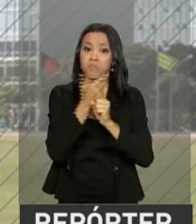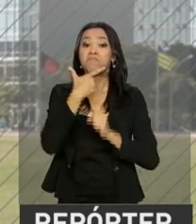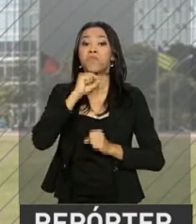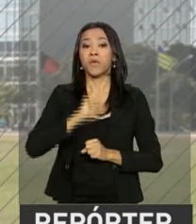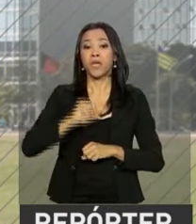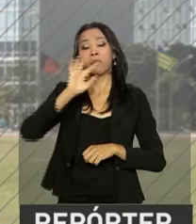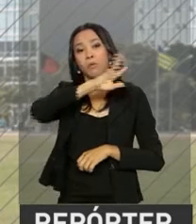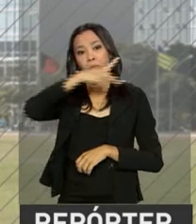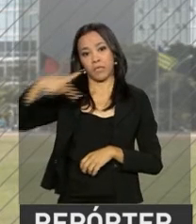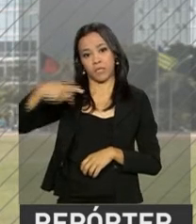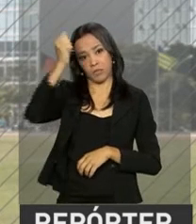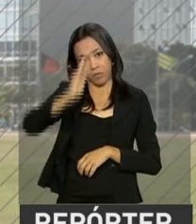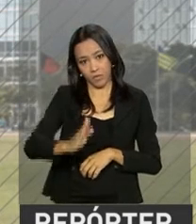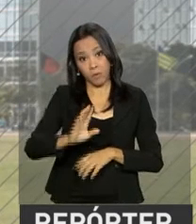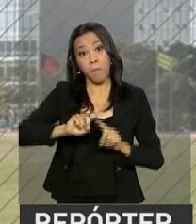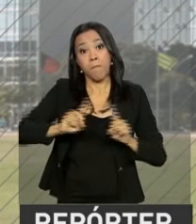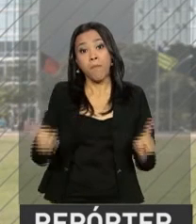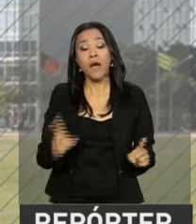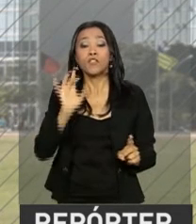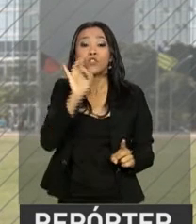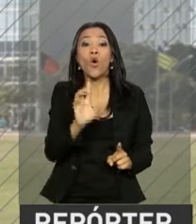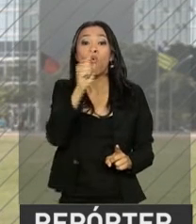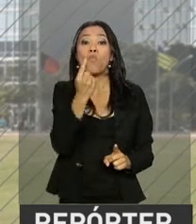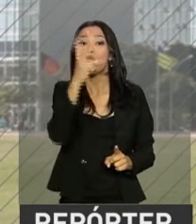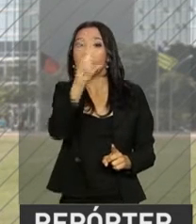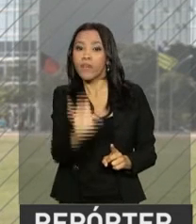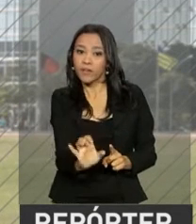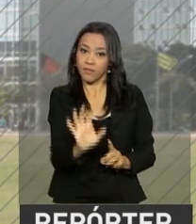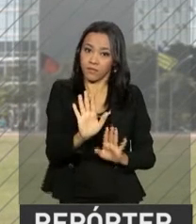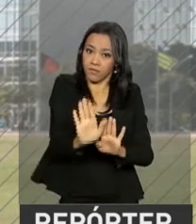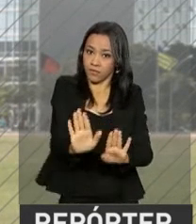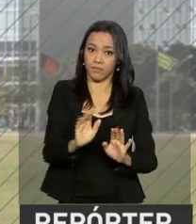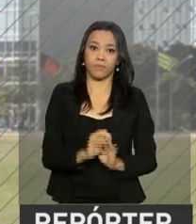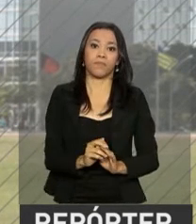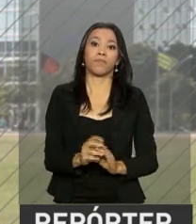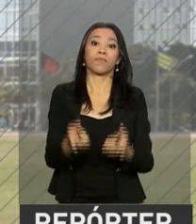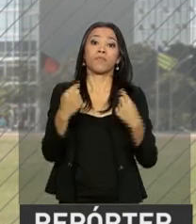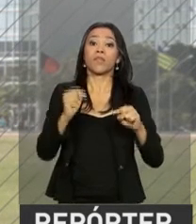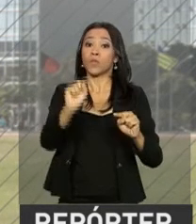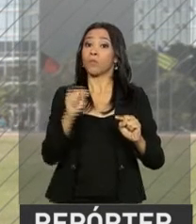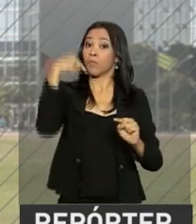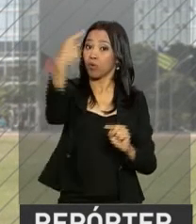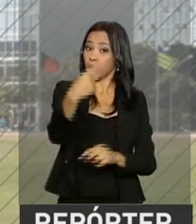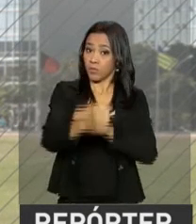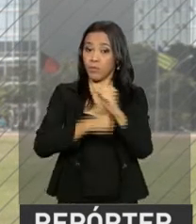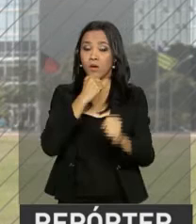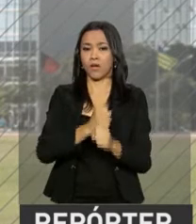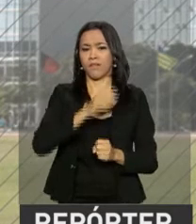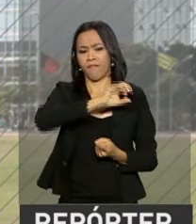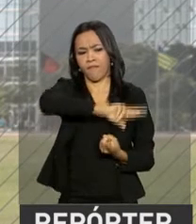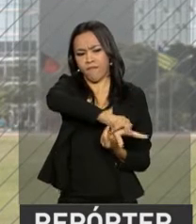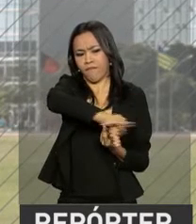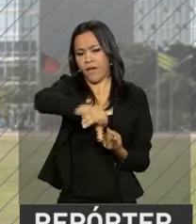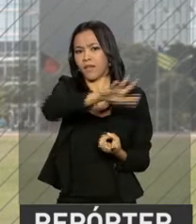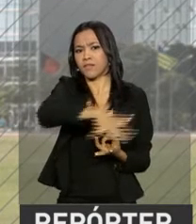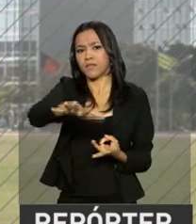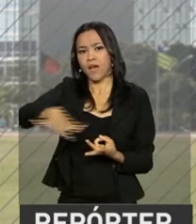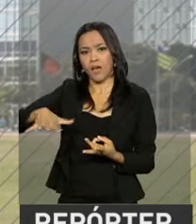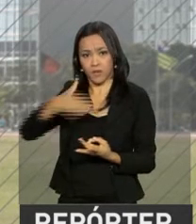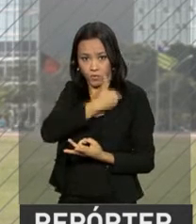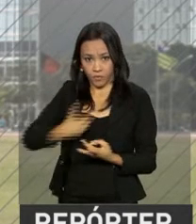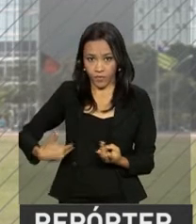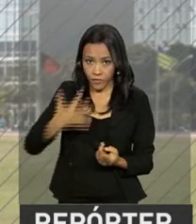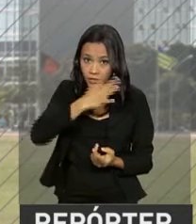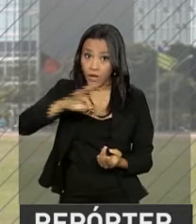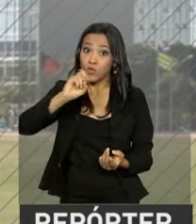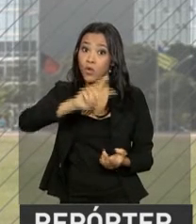presidente da República, mas isso apenas uma vez em cada mandato. No ano que vem, todas as áreas do governo federal só poderão